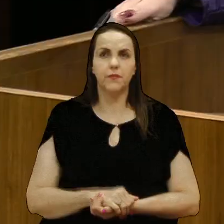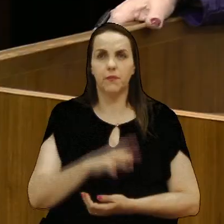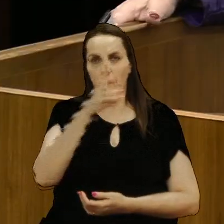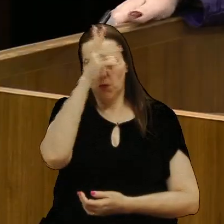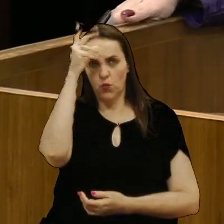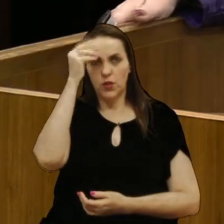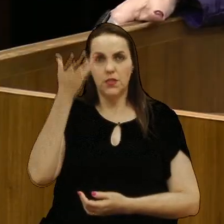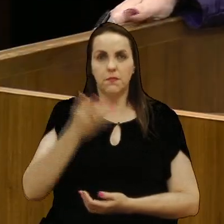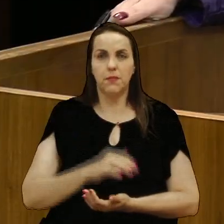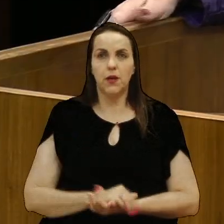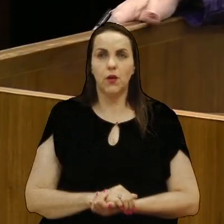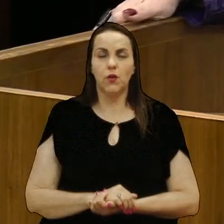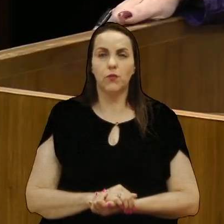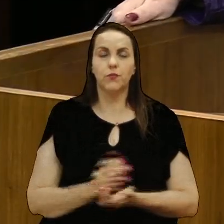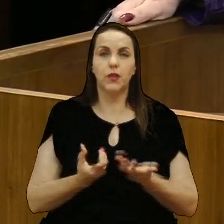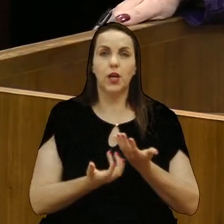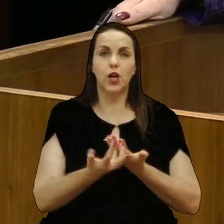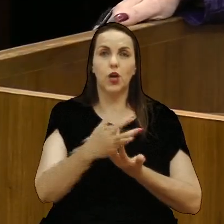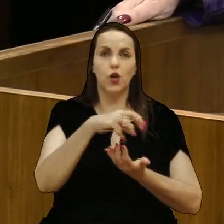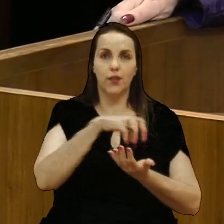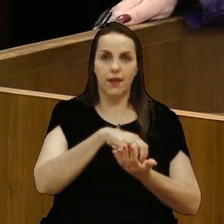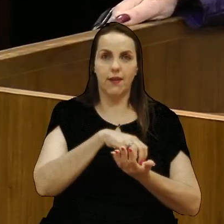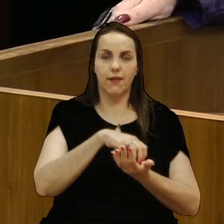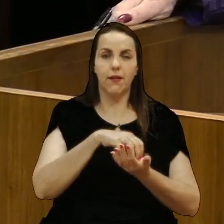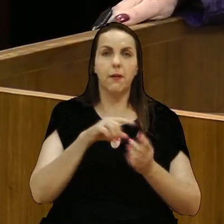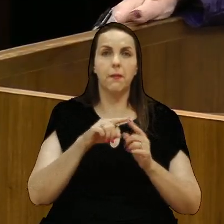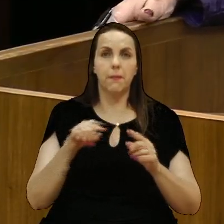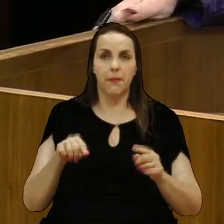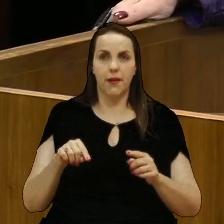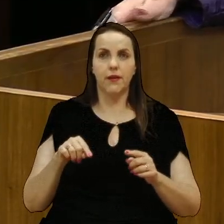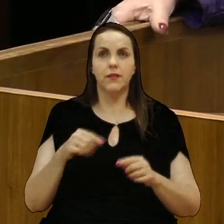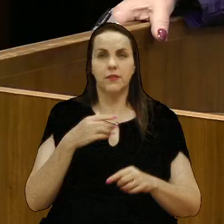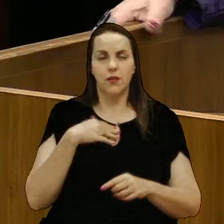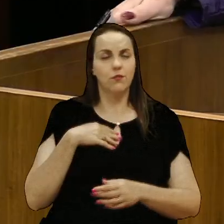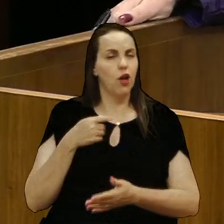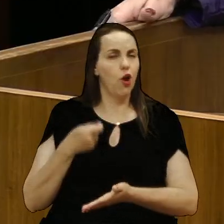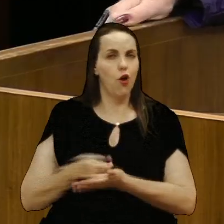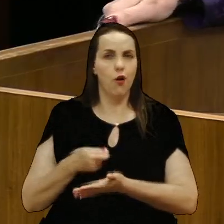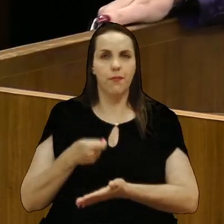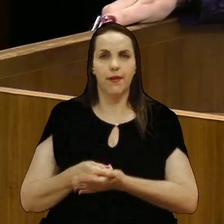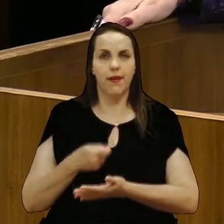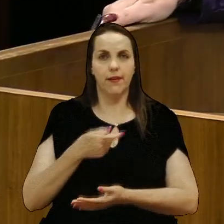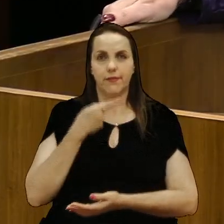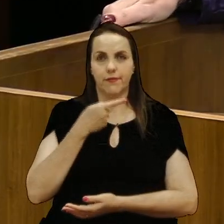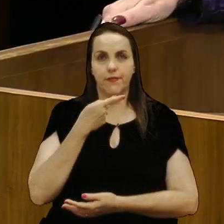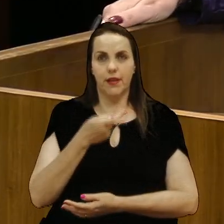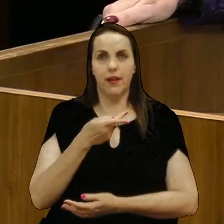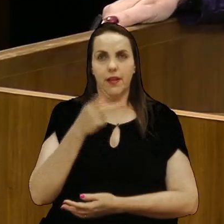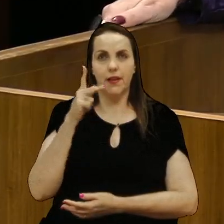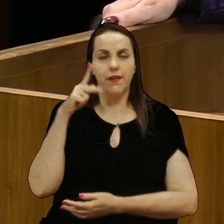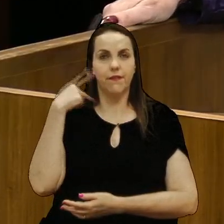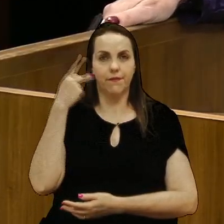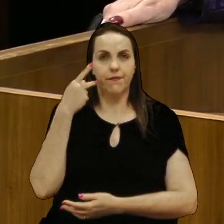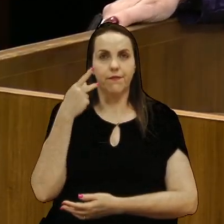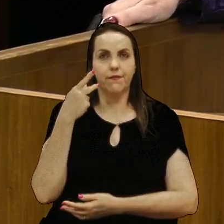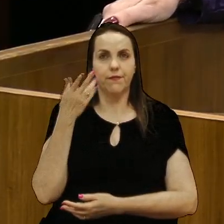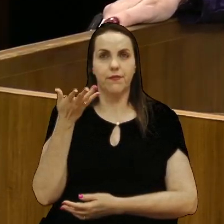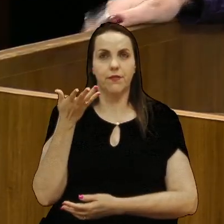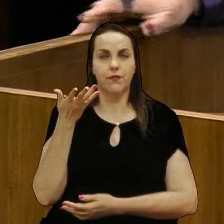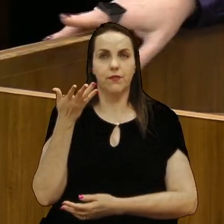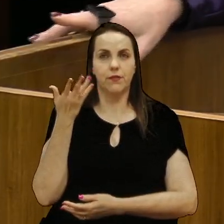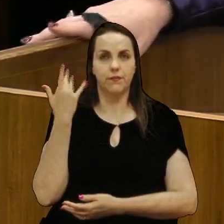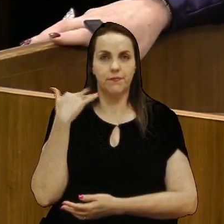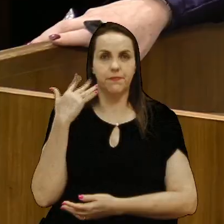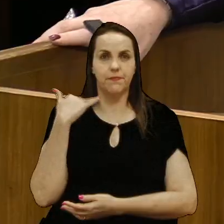municipal, a respeito da Codeca, mas, enfim, eu me obrigo a fazer uma fala, vereadora Andressa, porque,